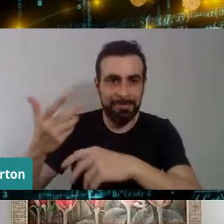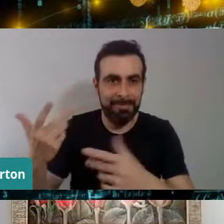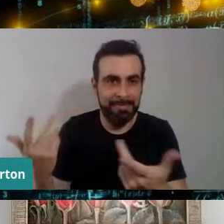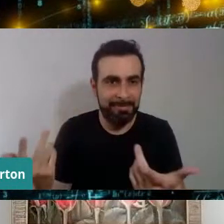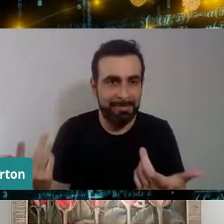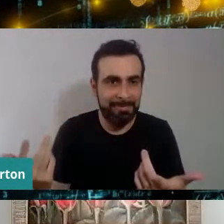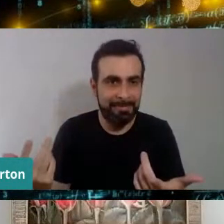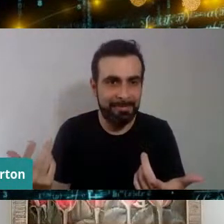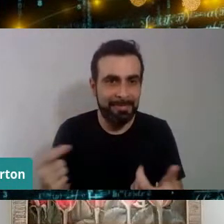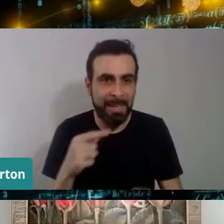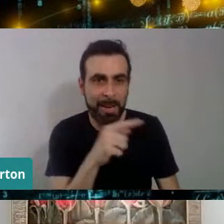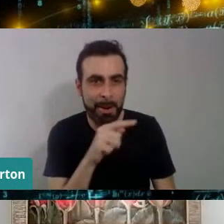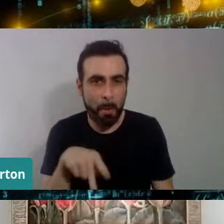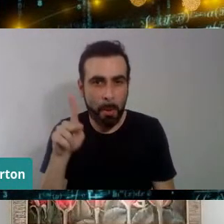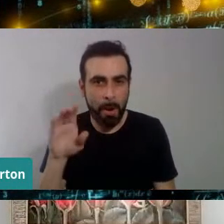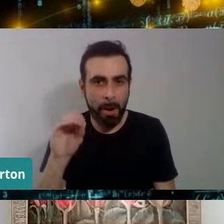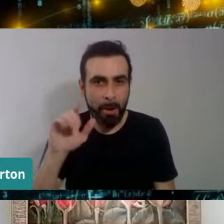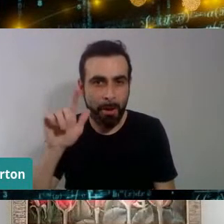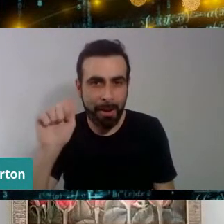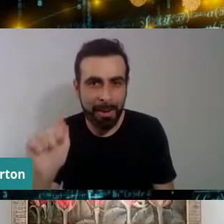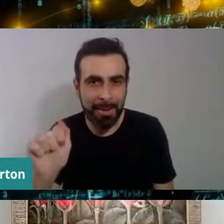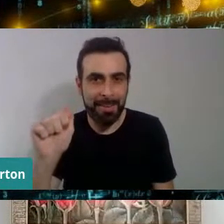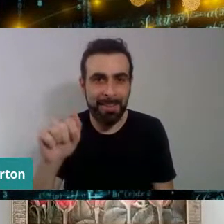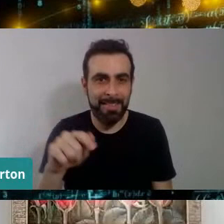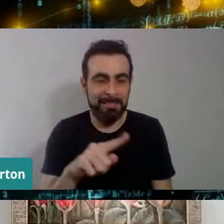Viva o Koga!